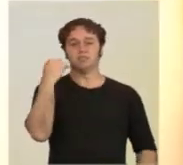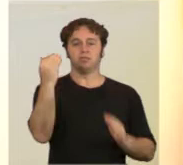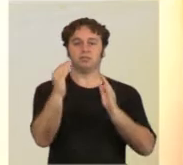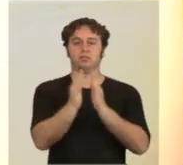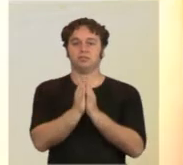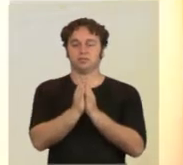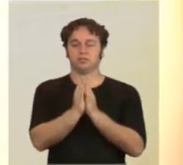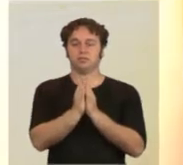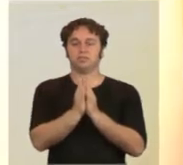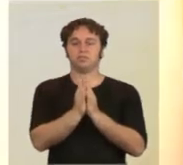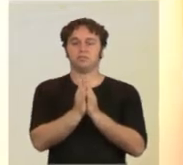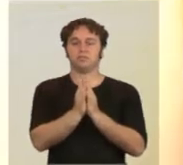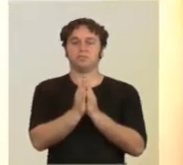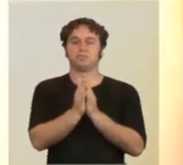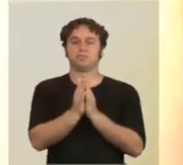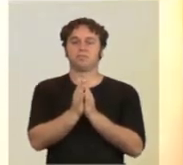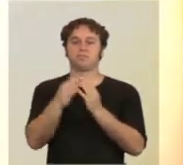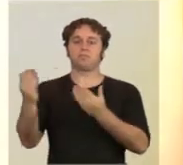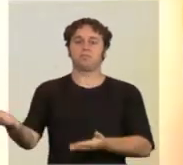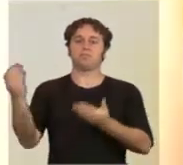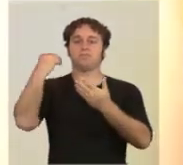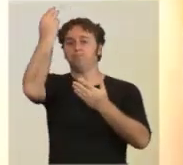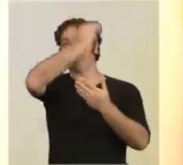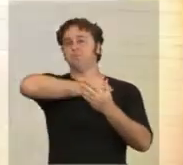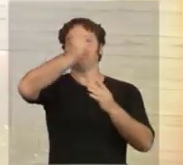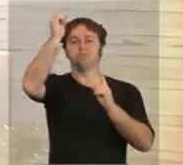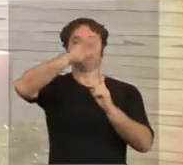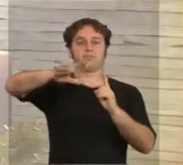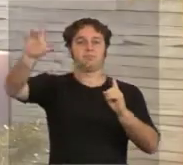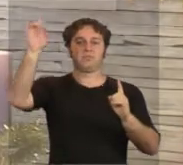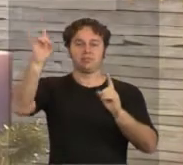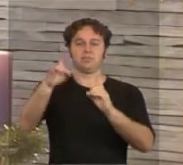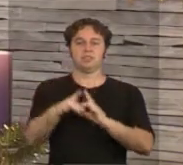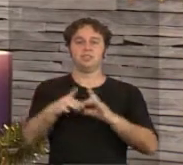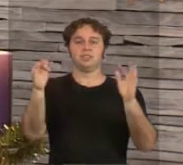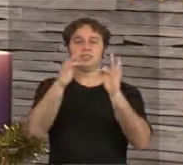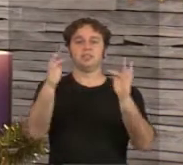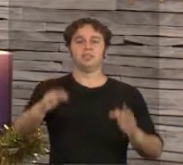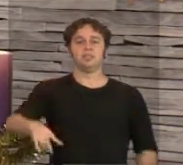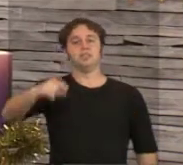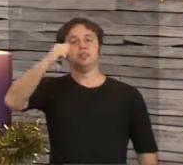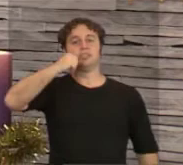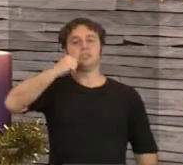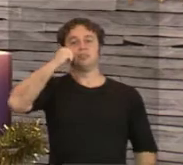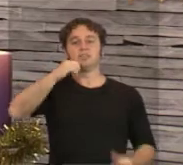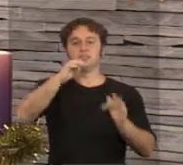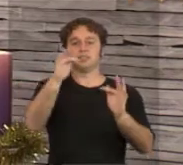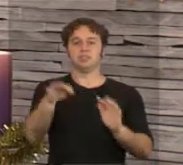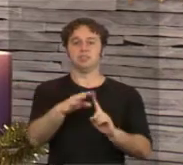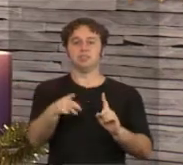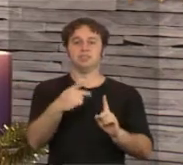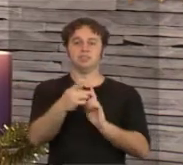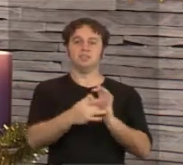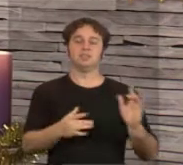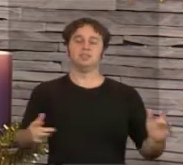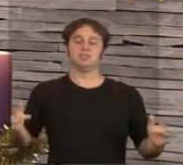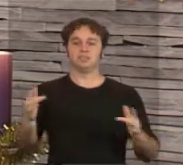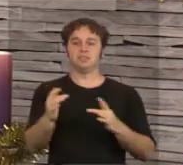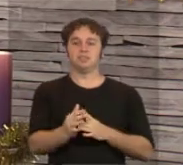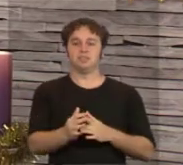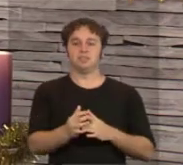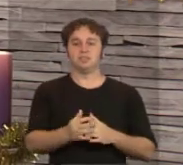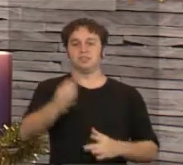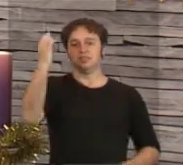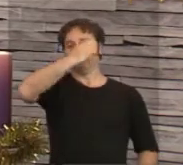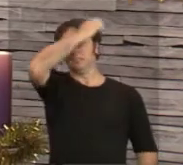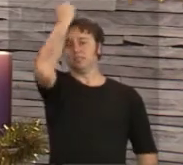hora de nossa morte. Amém. Ave Maria, cheia de graça, o Senhor é convosco. Bendita sois vós entre as mulheres e bendito é